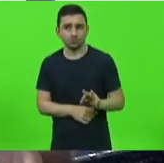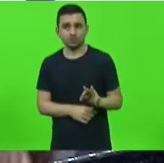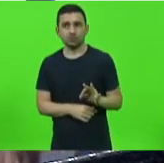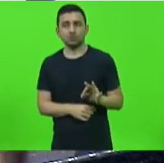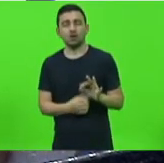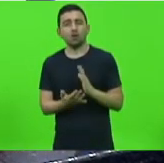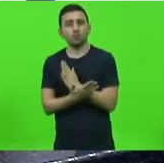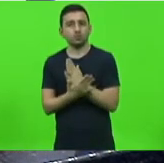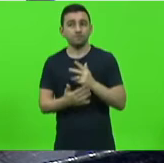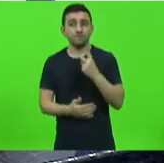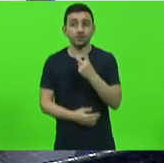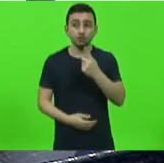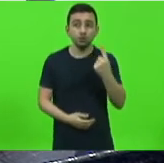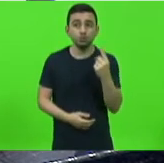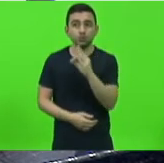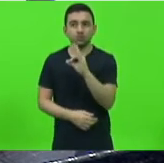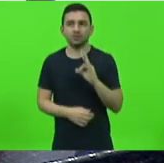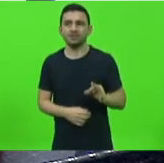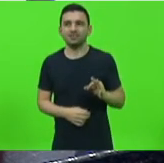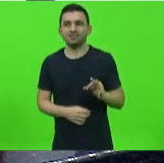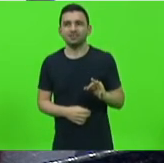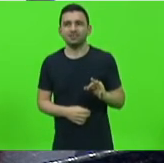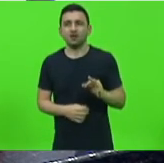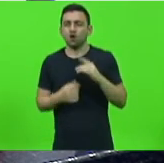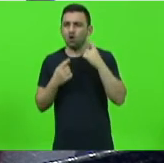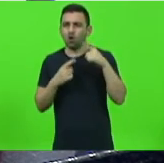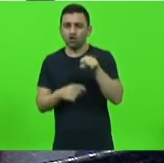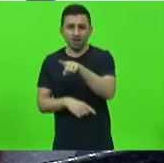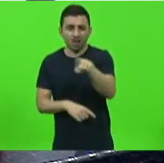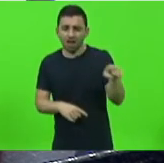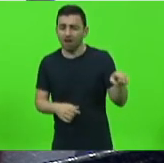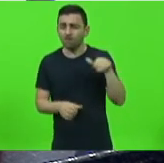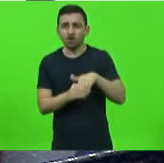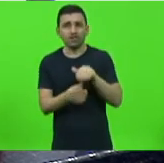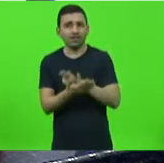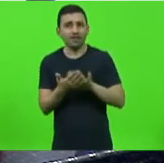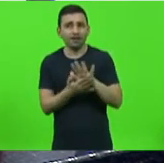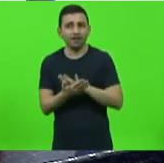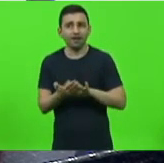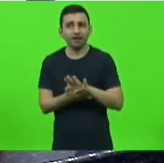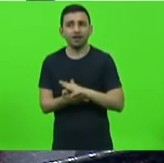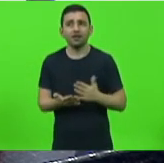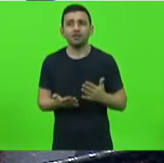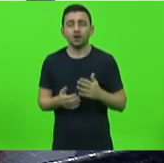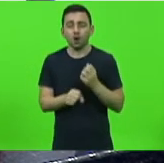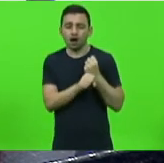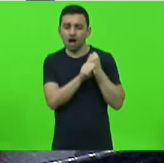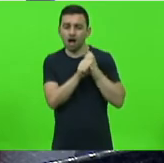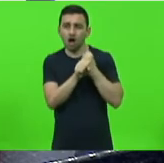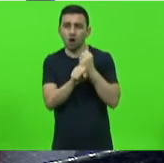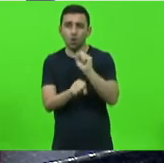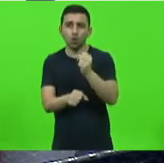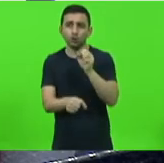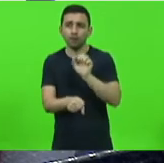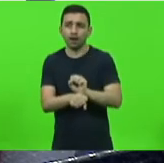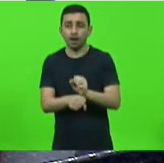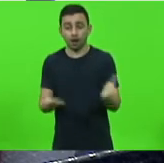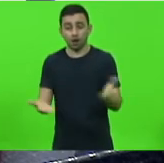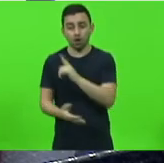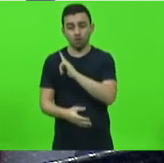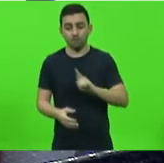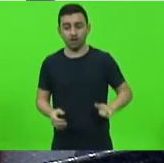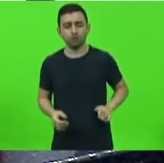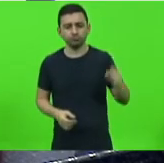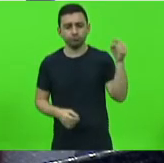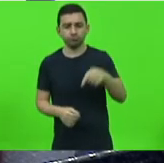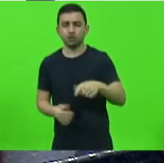casos 21%. Contra foi quem não votou, quem não aprovou e quem deixou 8 anos parado. Esse governo está colocando isso aqui na casa e